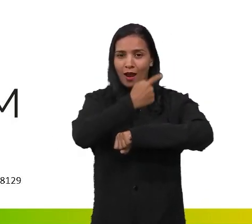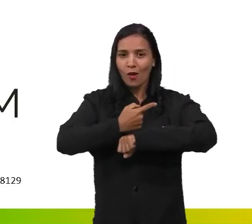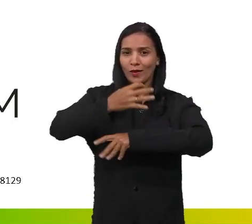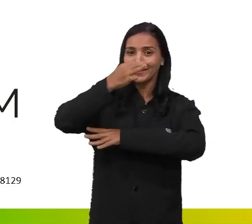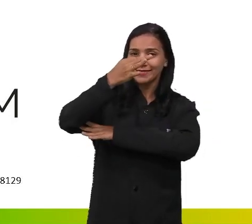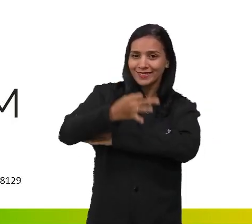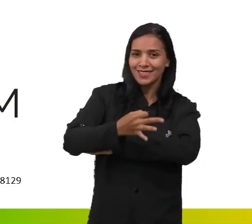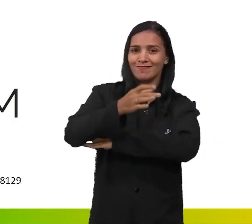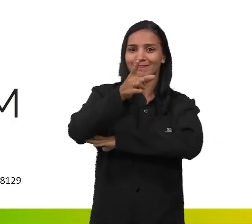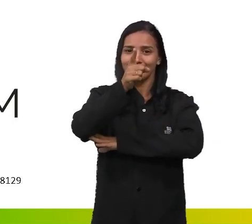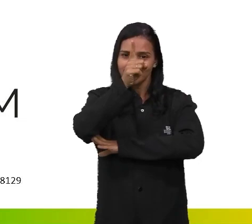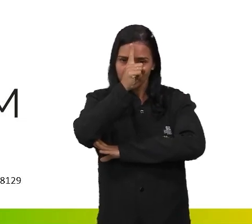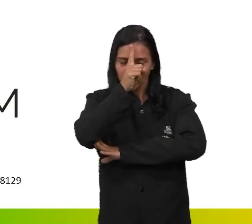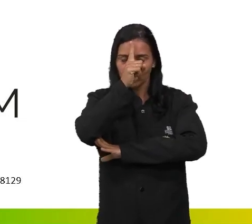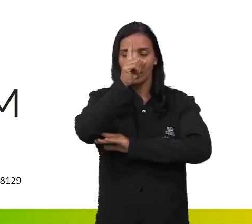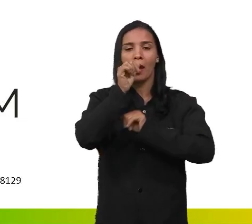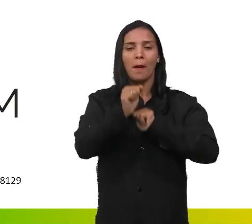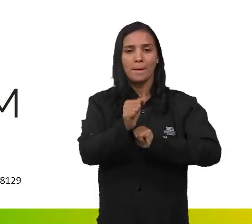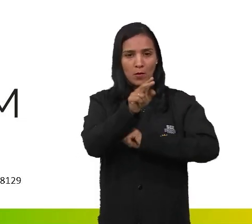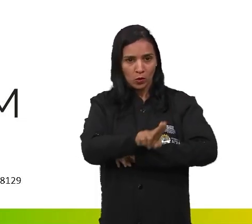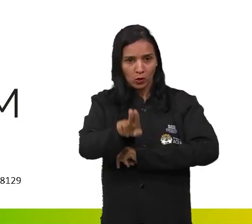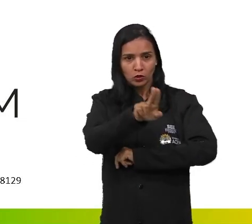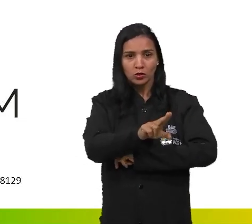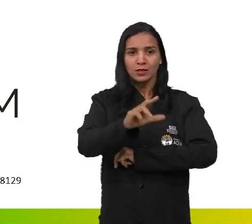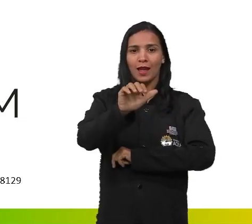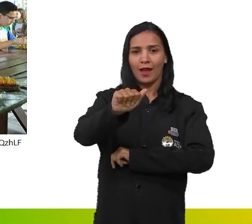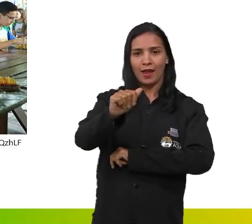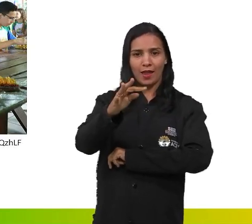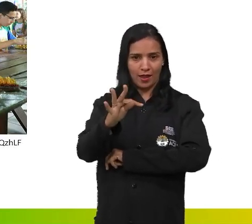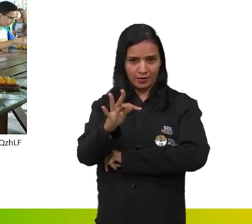exemplo, que o voo chegou.